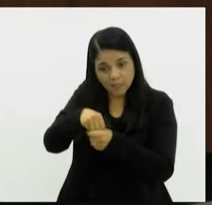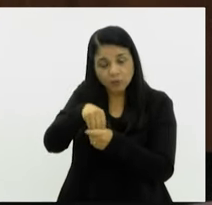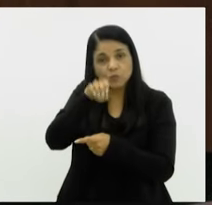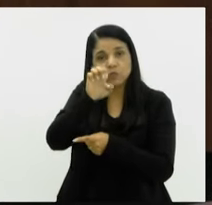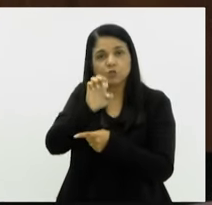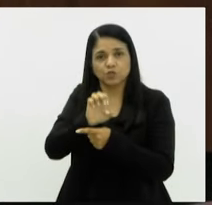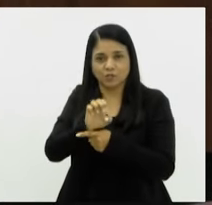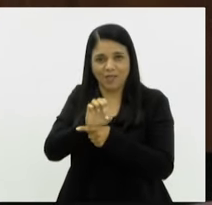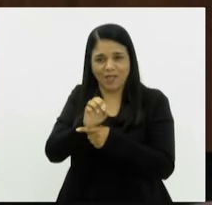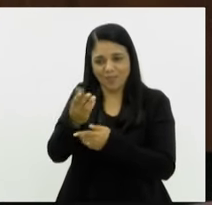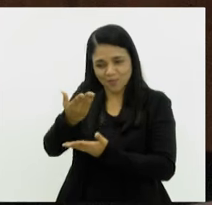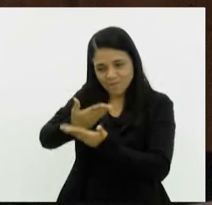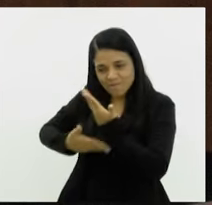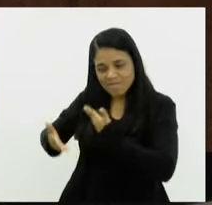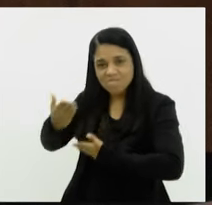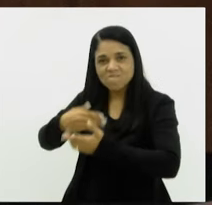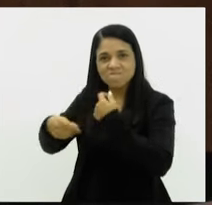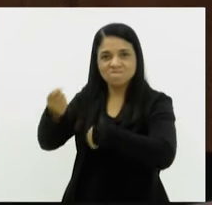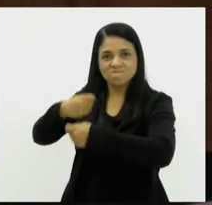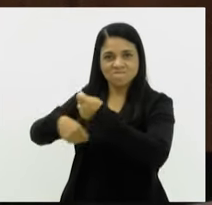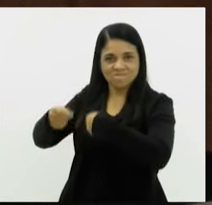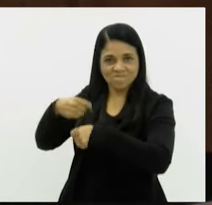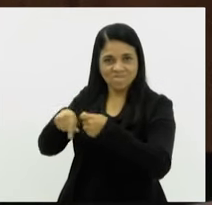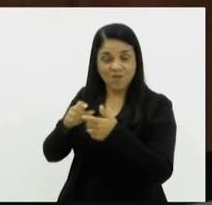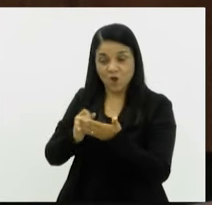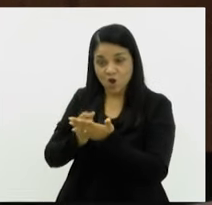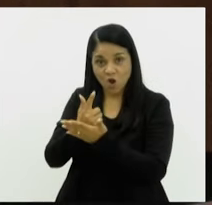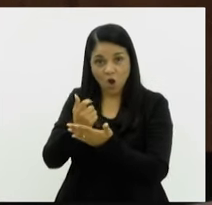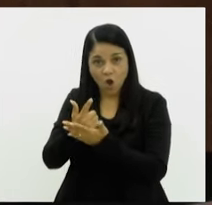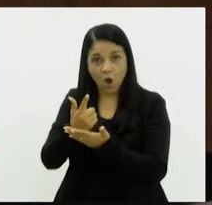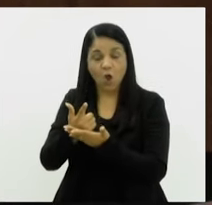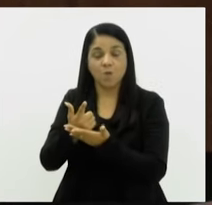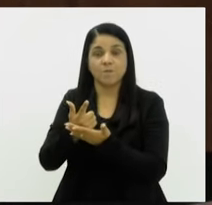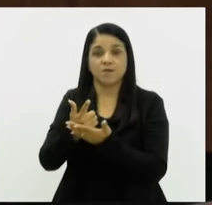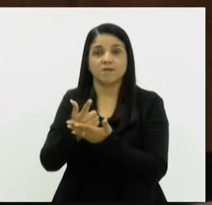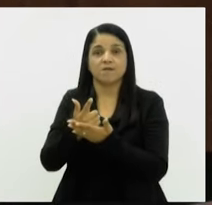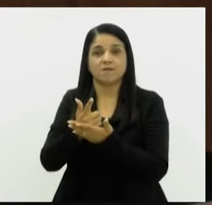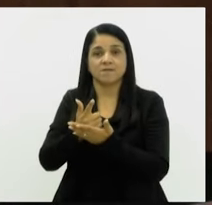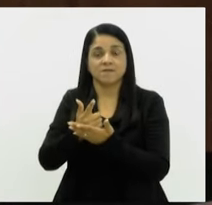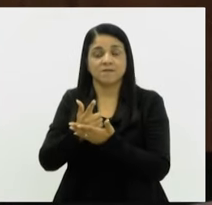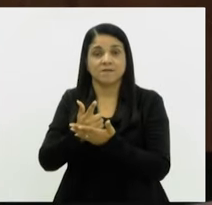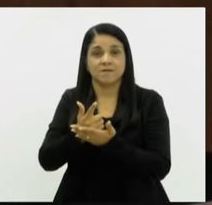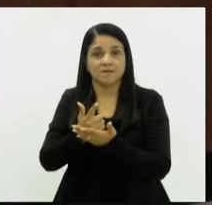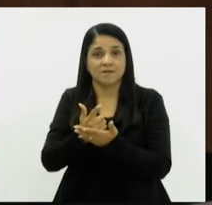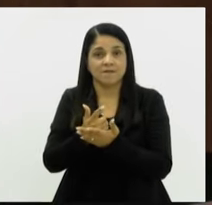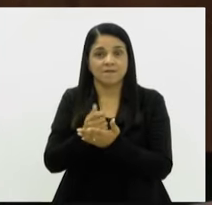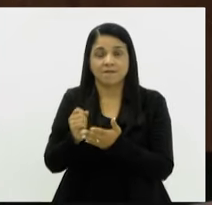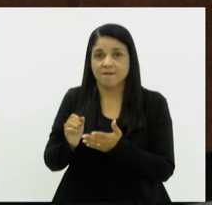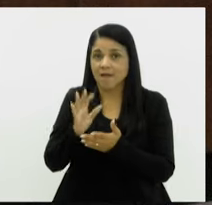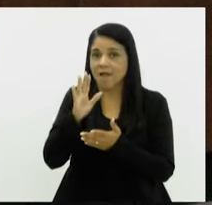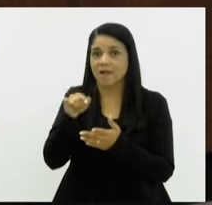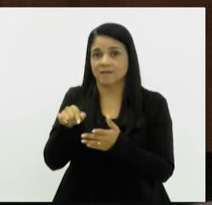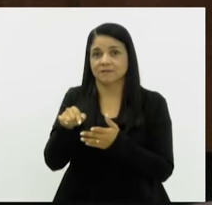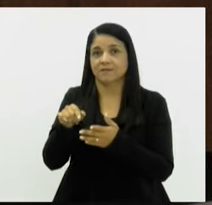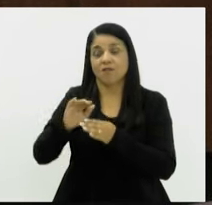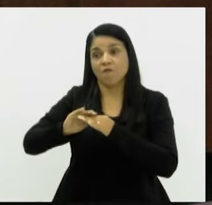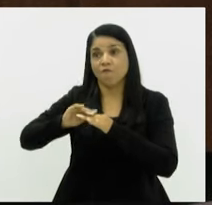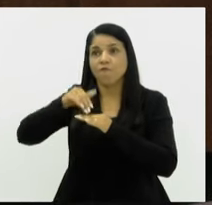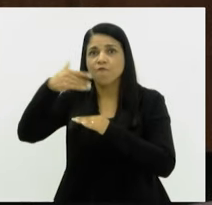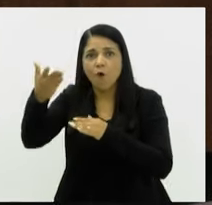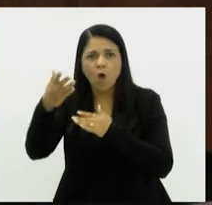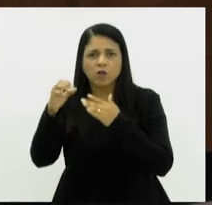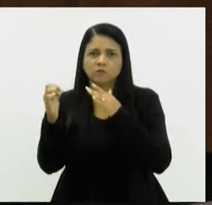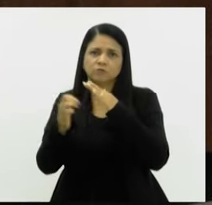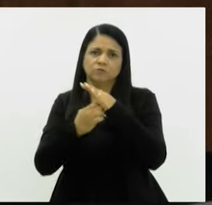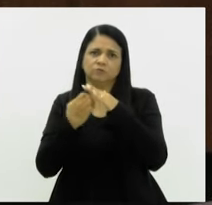Rio de Janeiro, porque quando se faz uma compra grande, normalmente os fornecedores são de fora do estado do Rio de